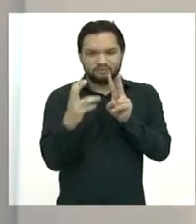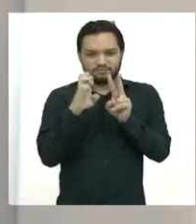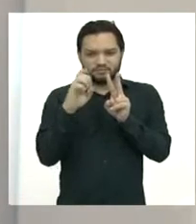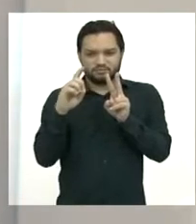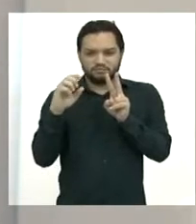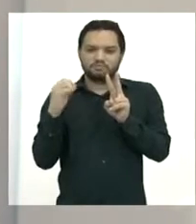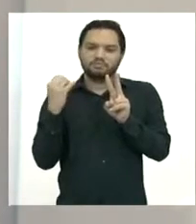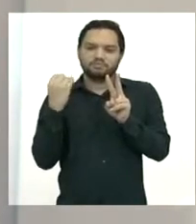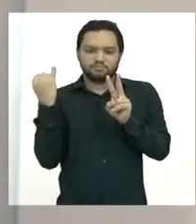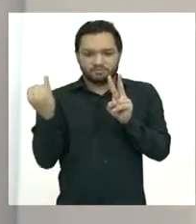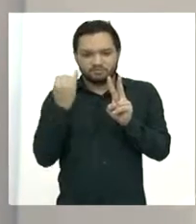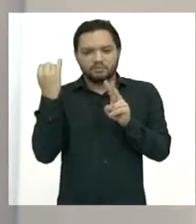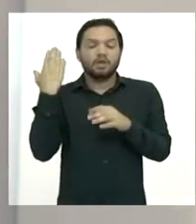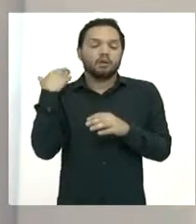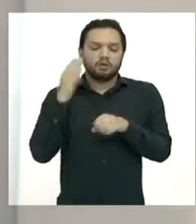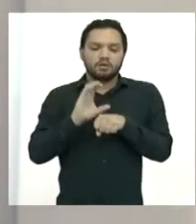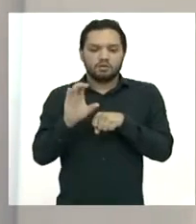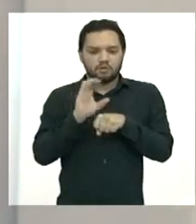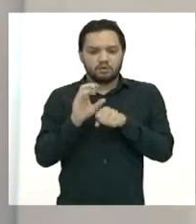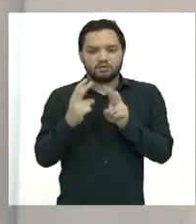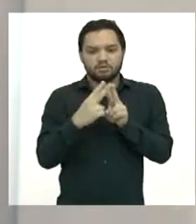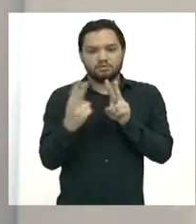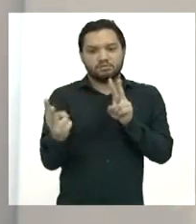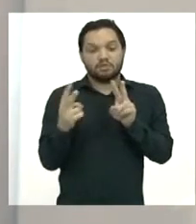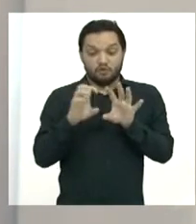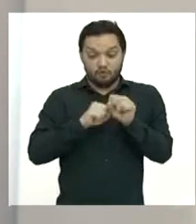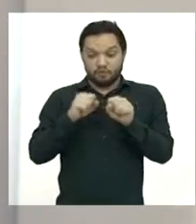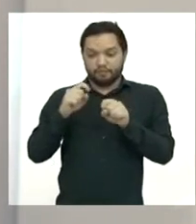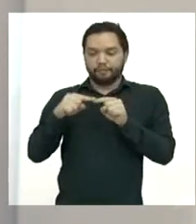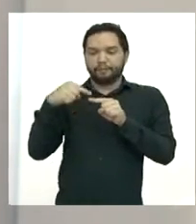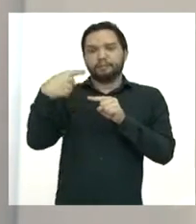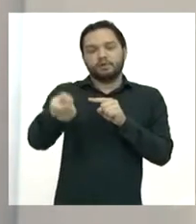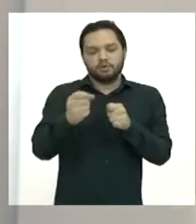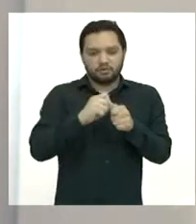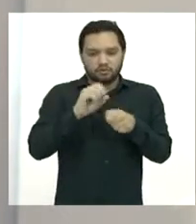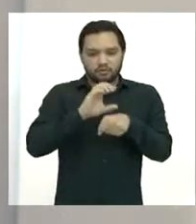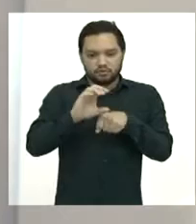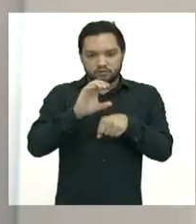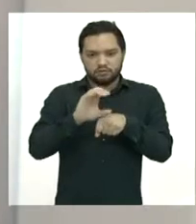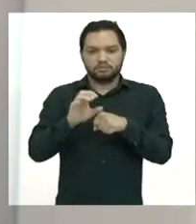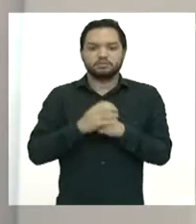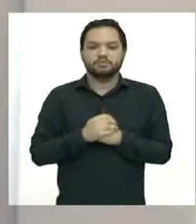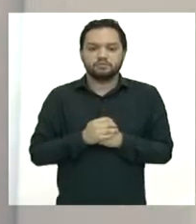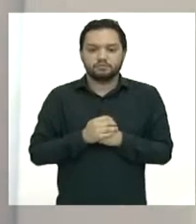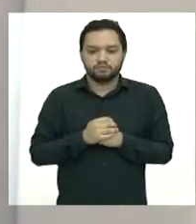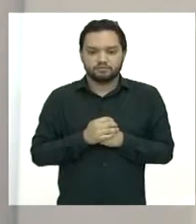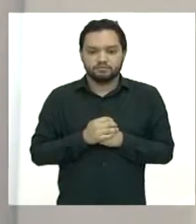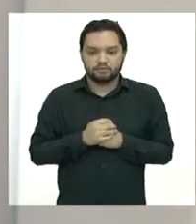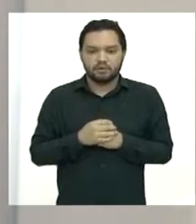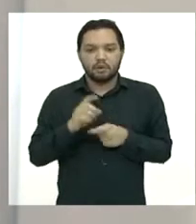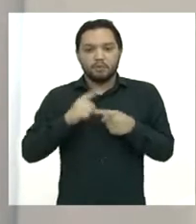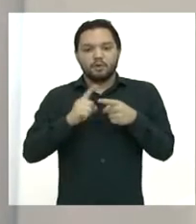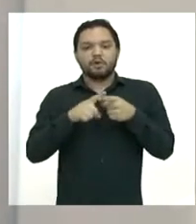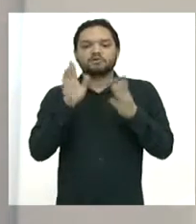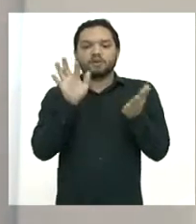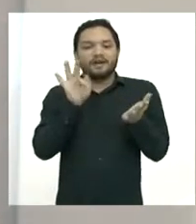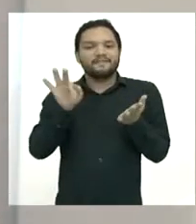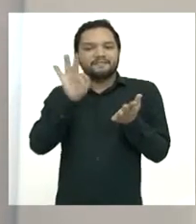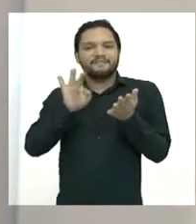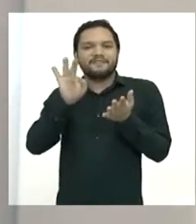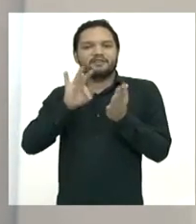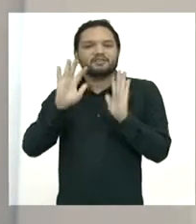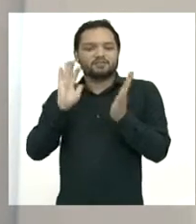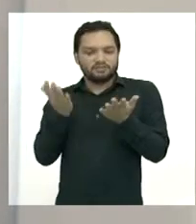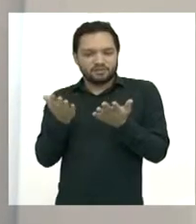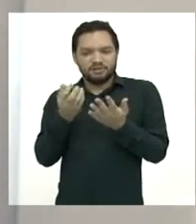é importante. Eu já fiz curso EAD, mas depois de formado. Se for bem feito, você já com a base de formação, você se